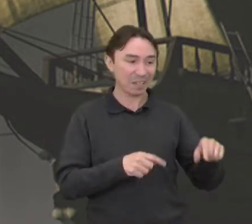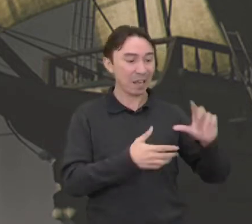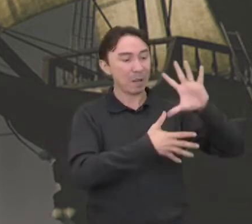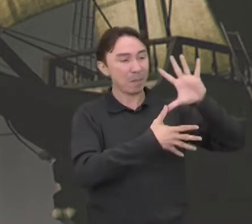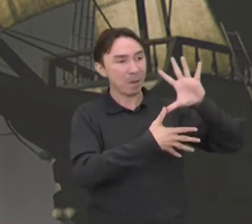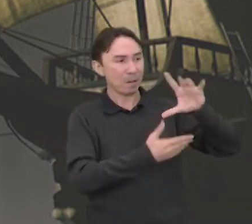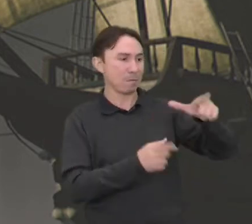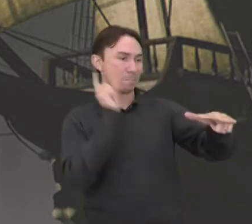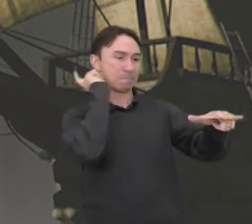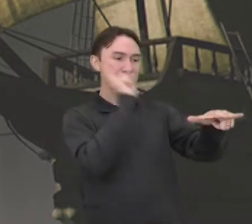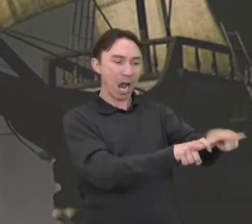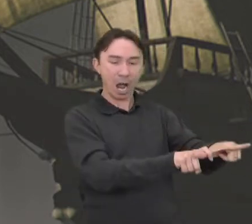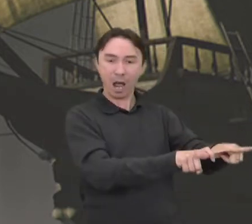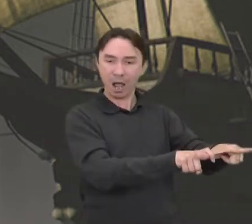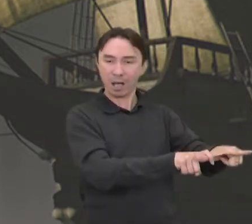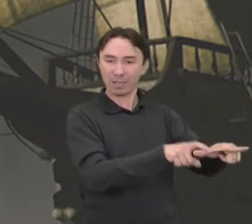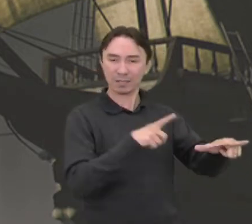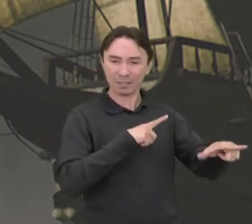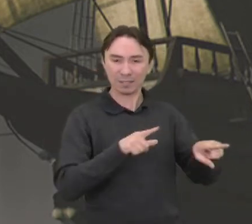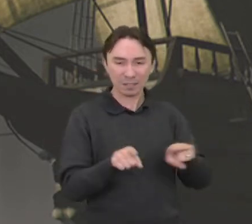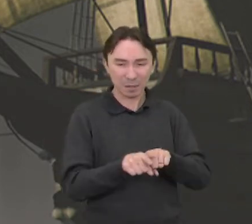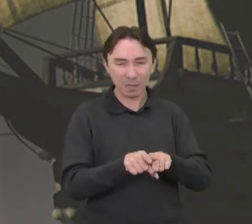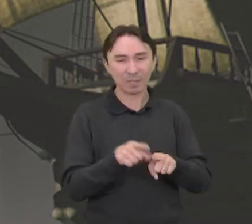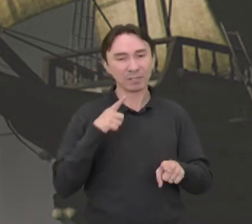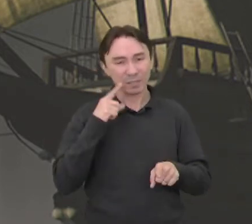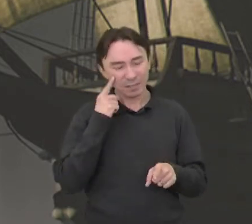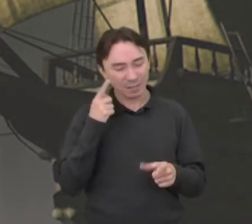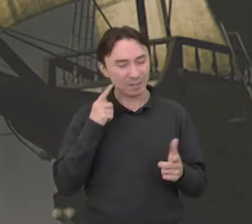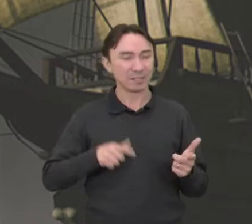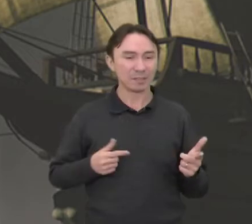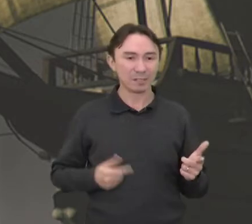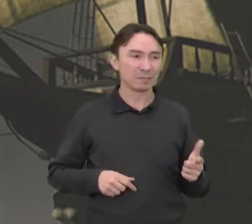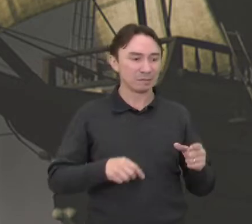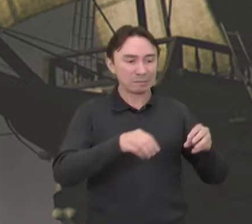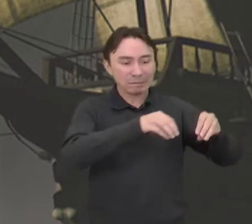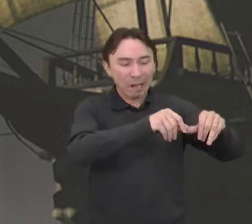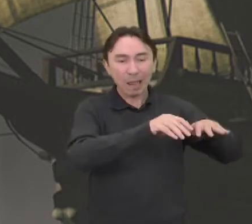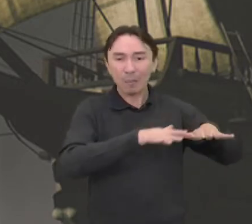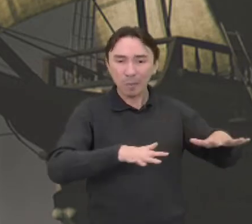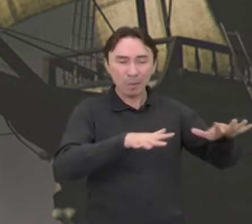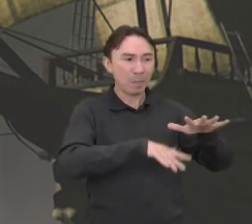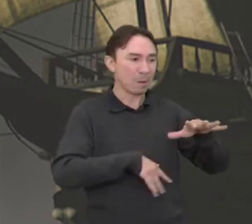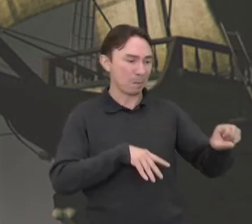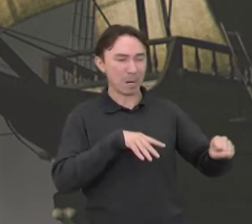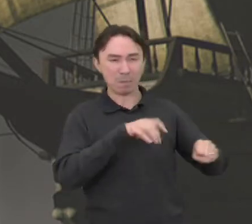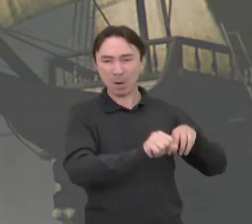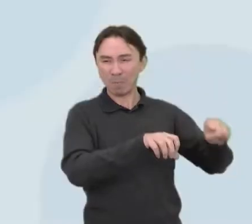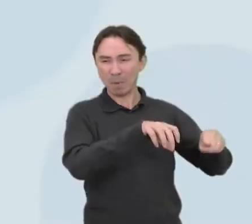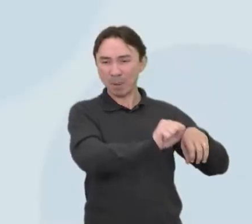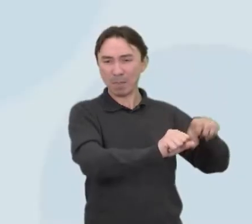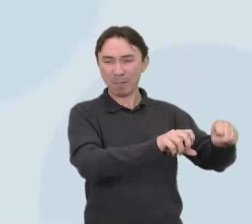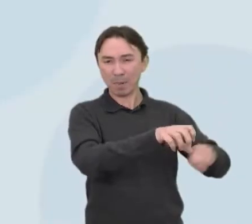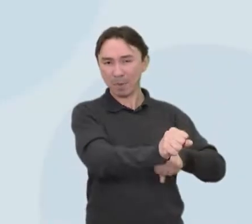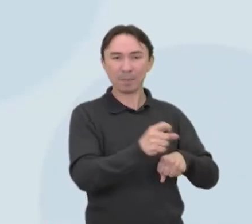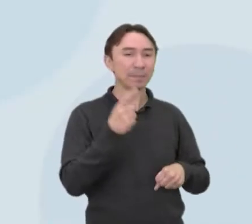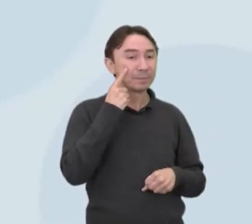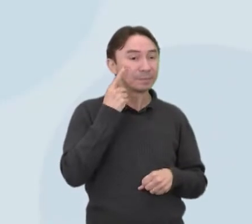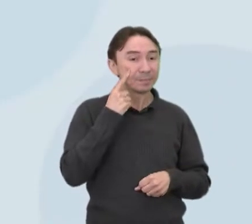desse aumento territorial, né? Então a gente vai falar de alguns, né, dos principais, então já está aí na tela para